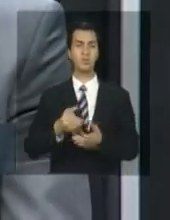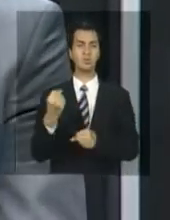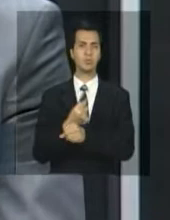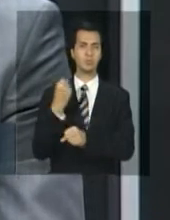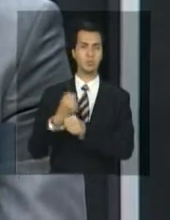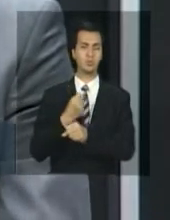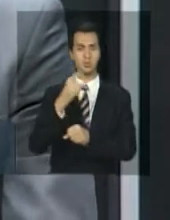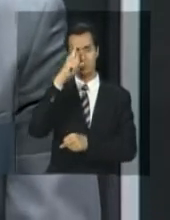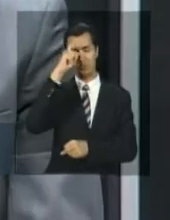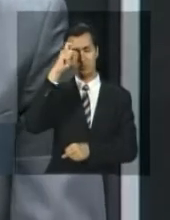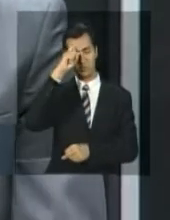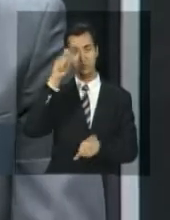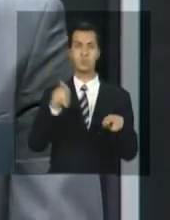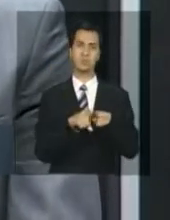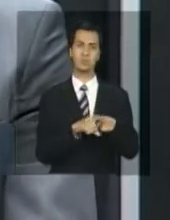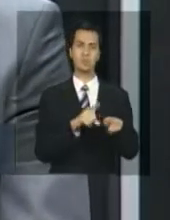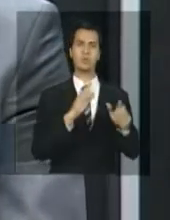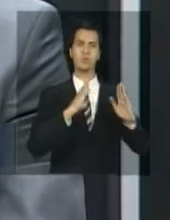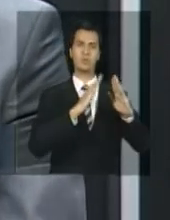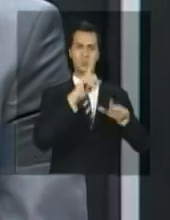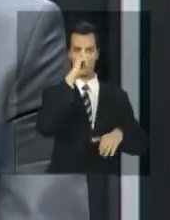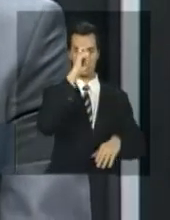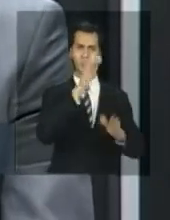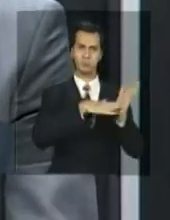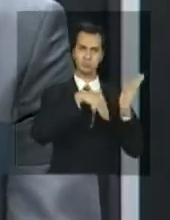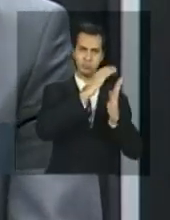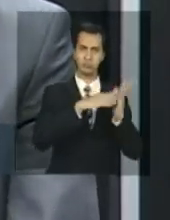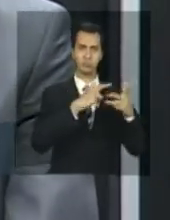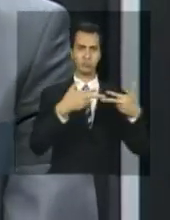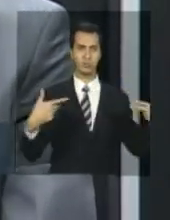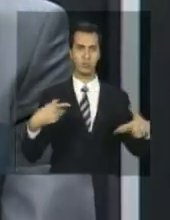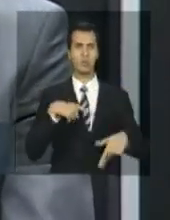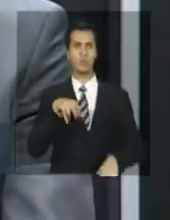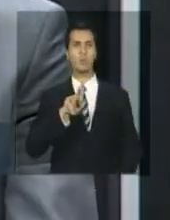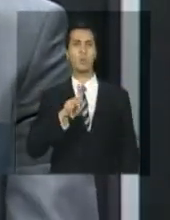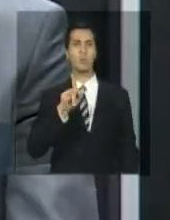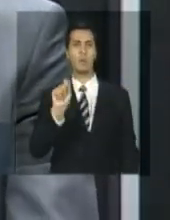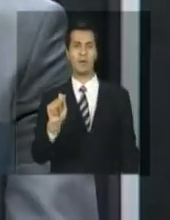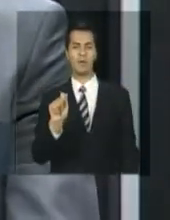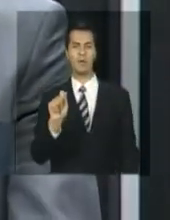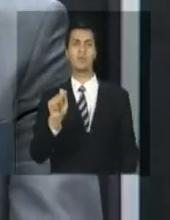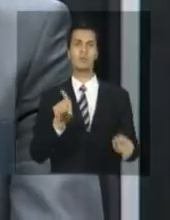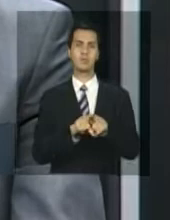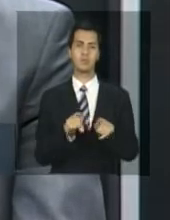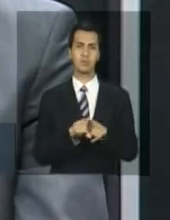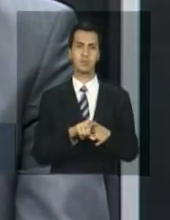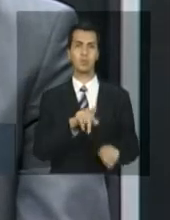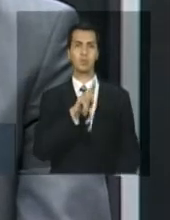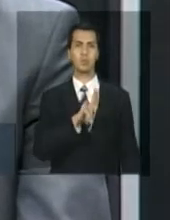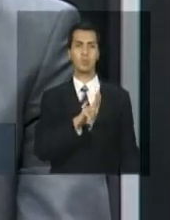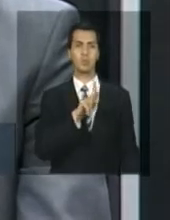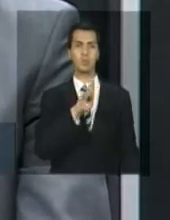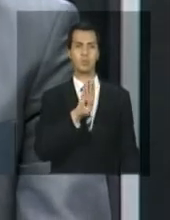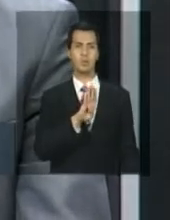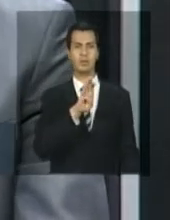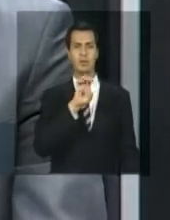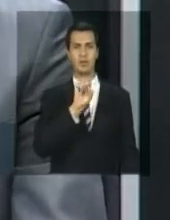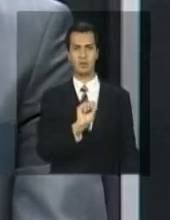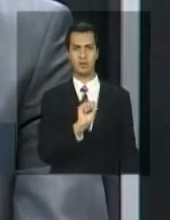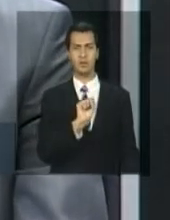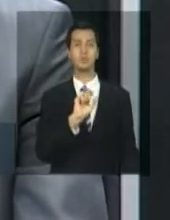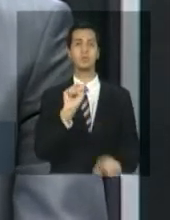das unidades de pronto atendimento, UPA, e das unidades básicas de saúde, UBS,